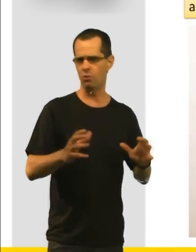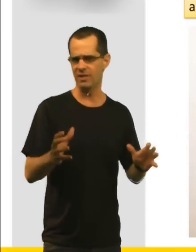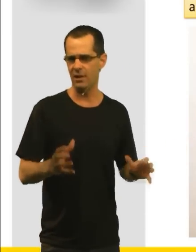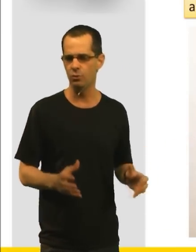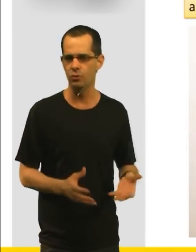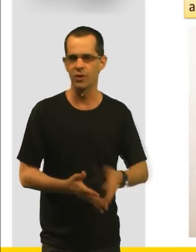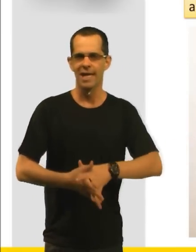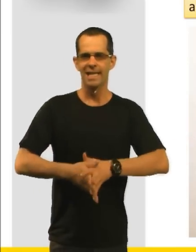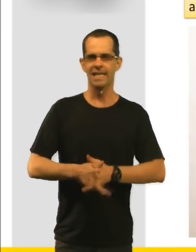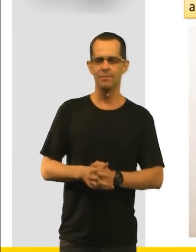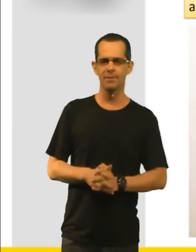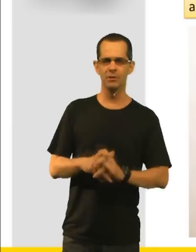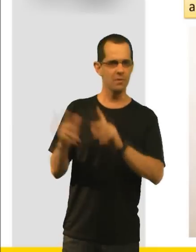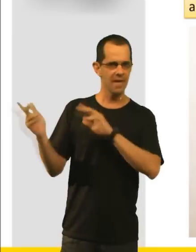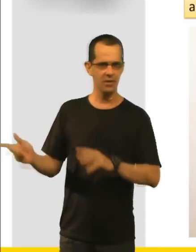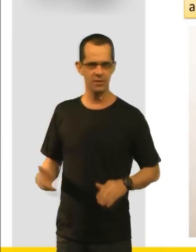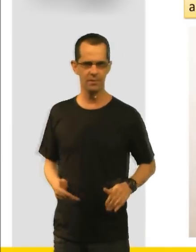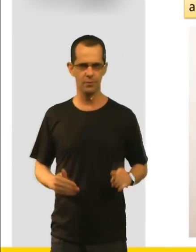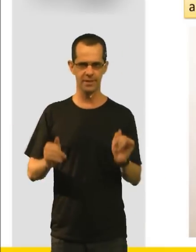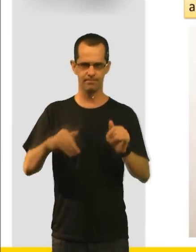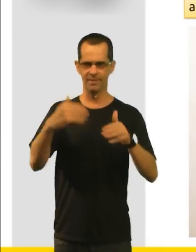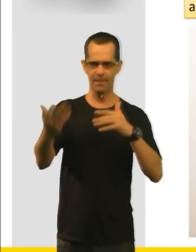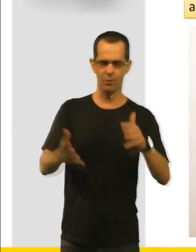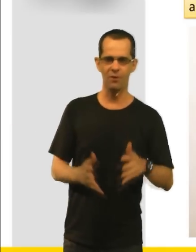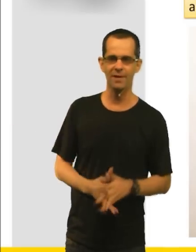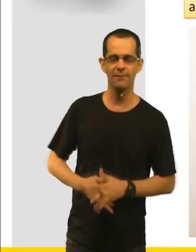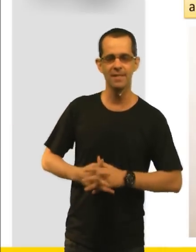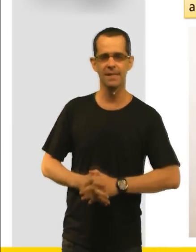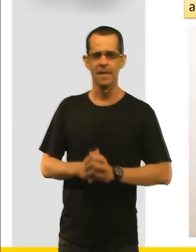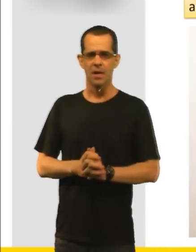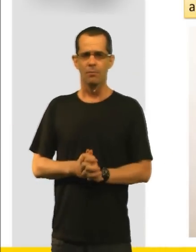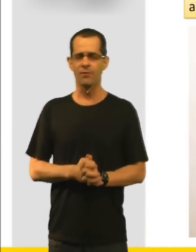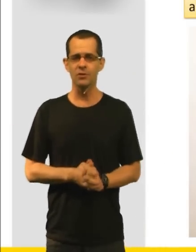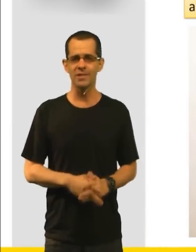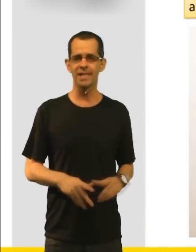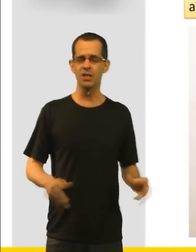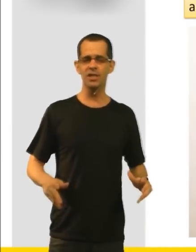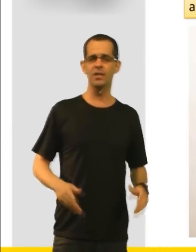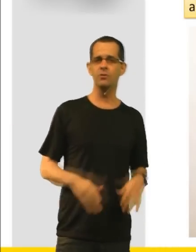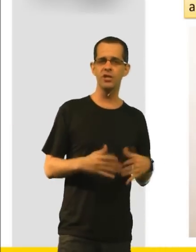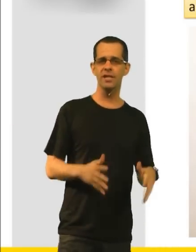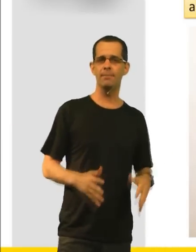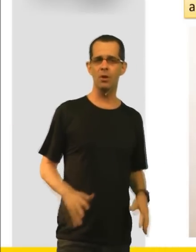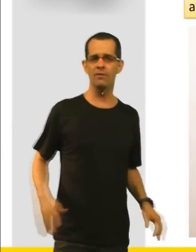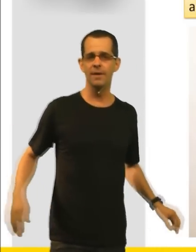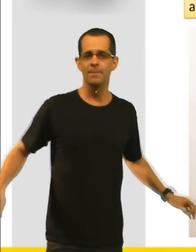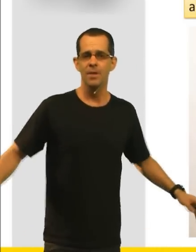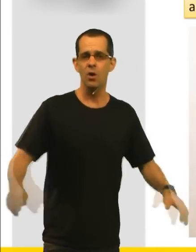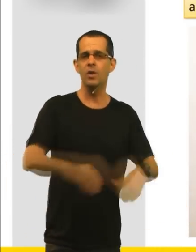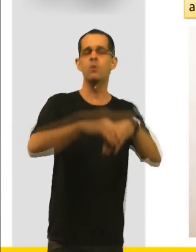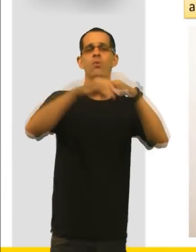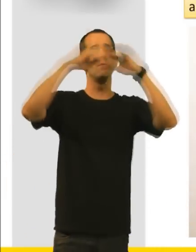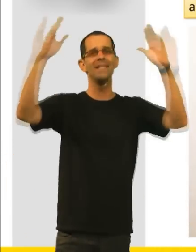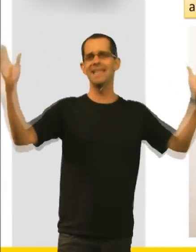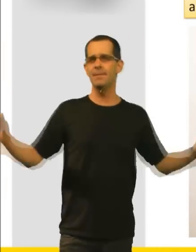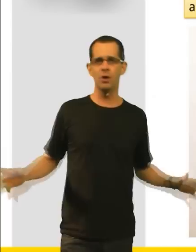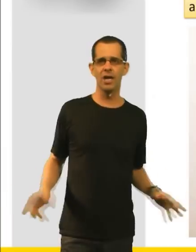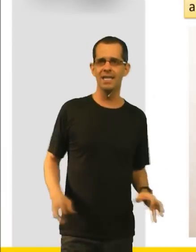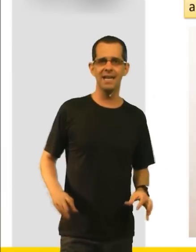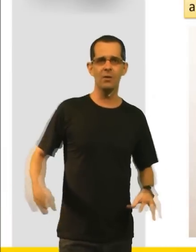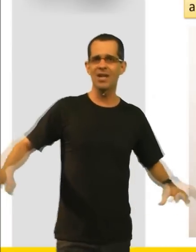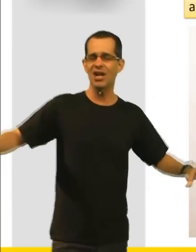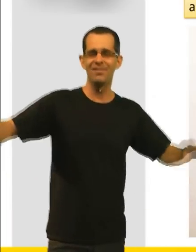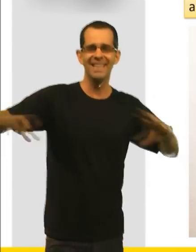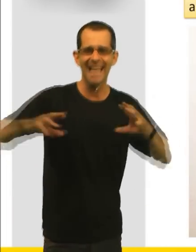Tenho alguns alunos que eles me mandam e-mails depois da prova. Ele fala assim: professor, você acredita que no dia da prova eu comecei a